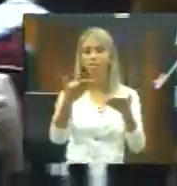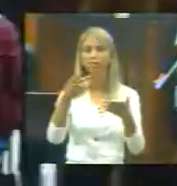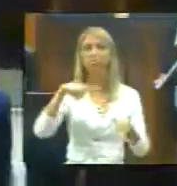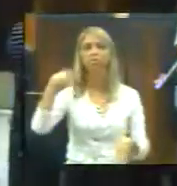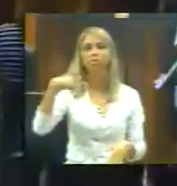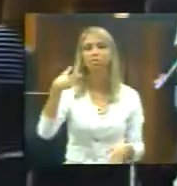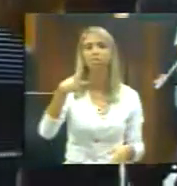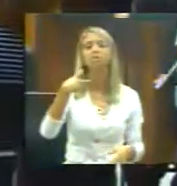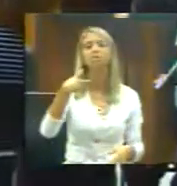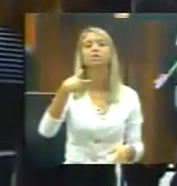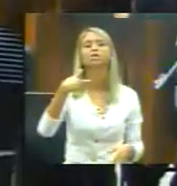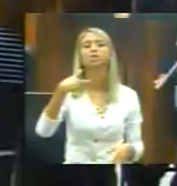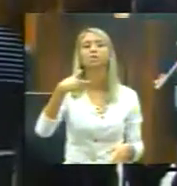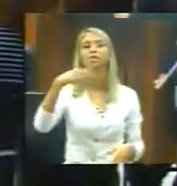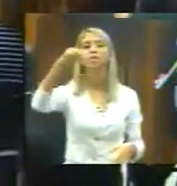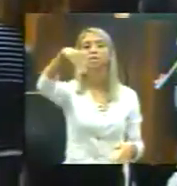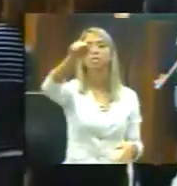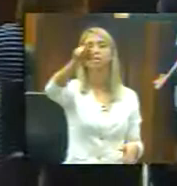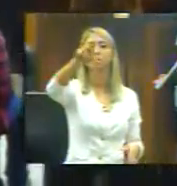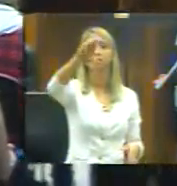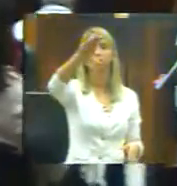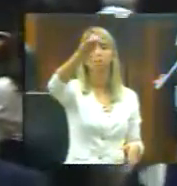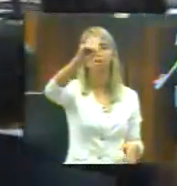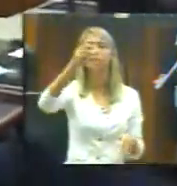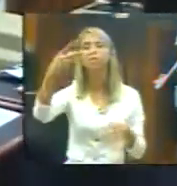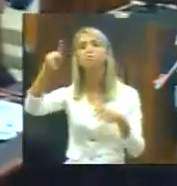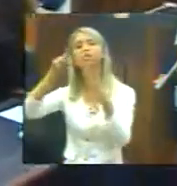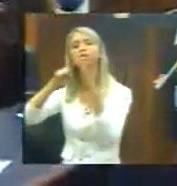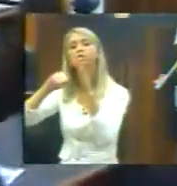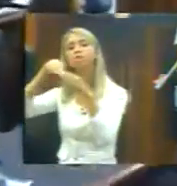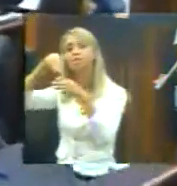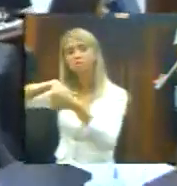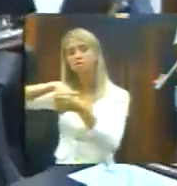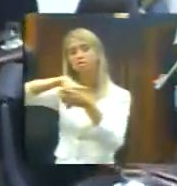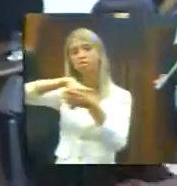nobre vereador Marco Antônio Borges de Magalhães.